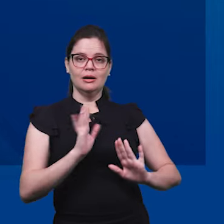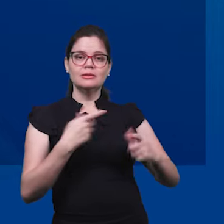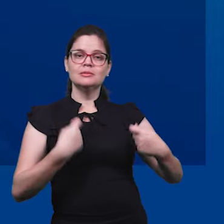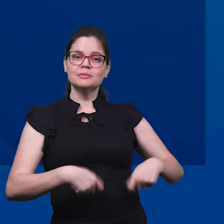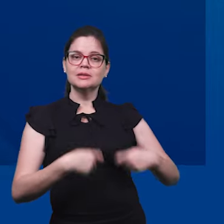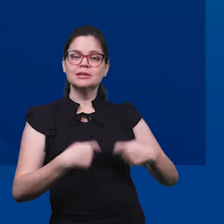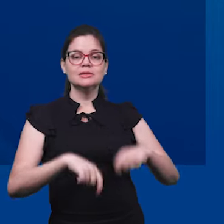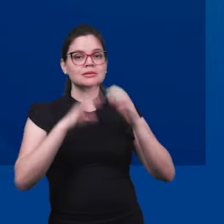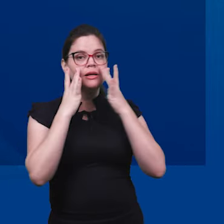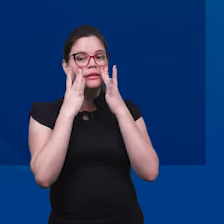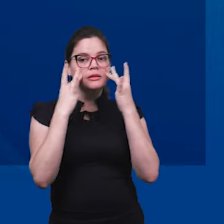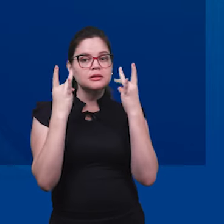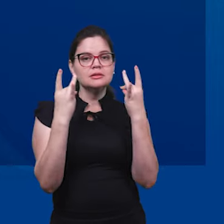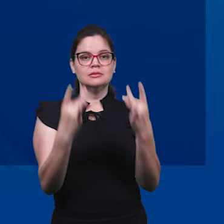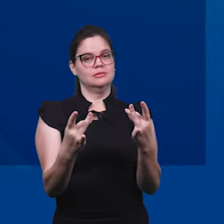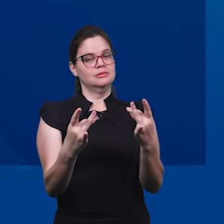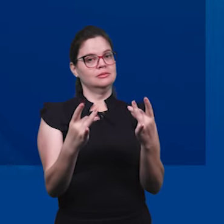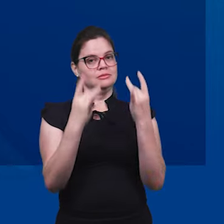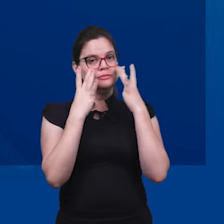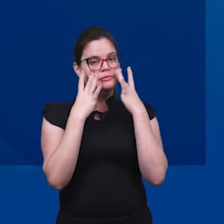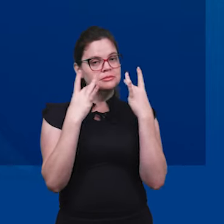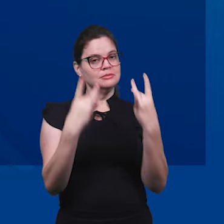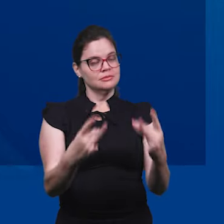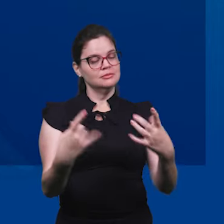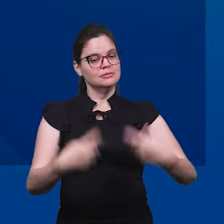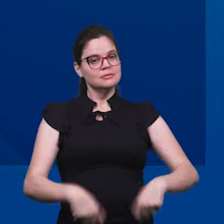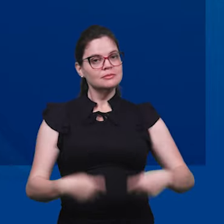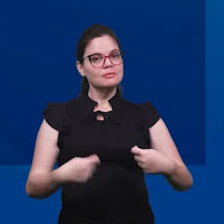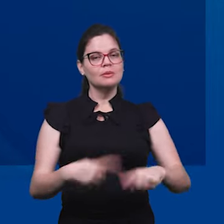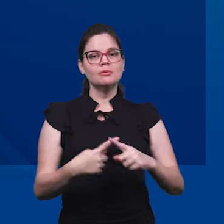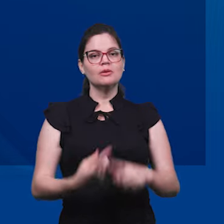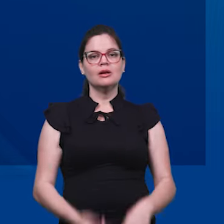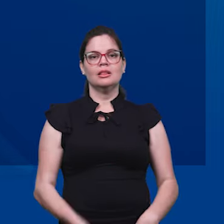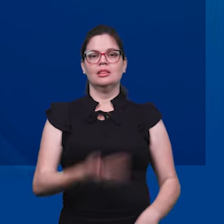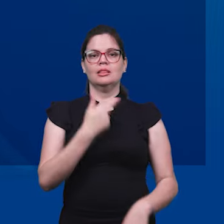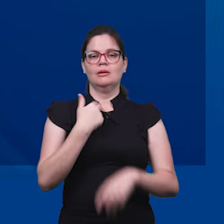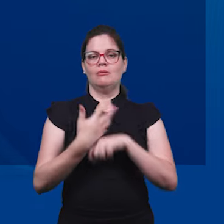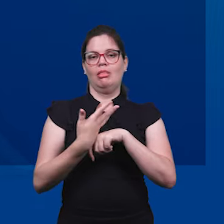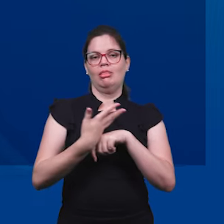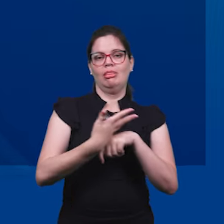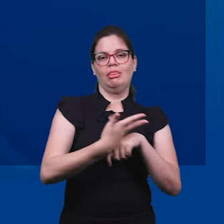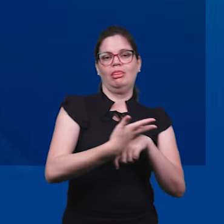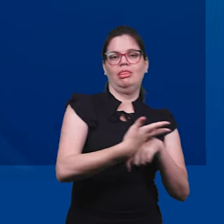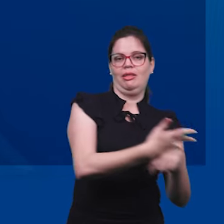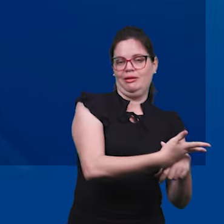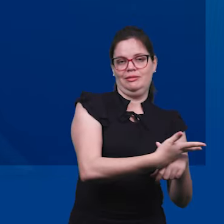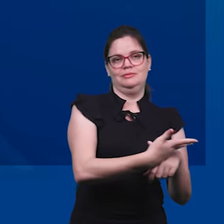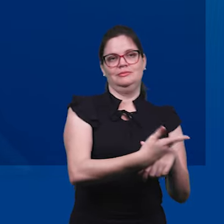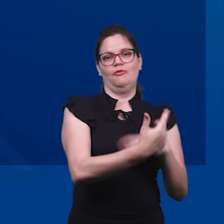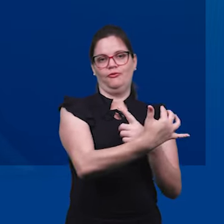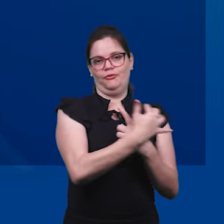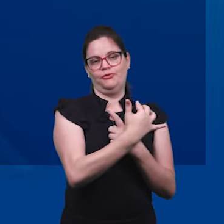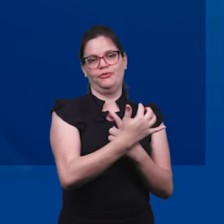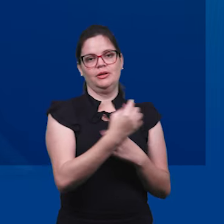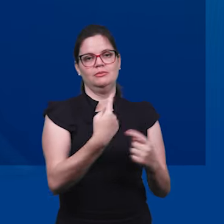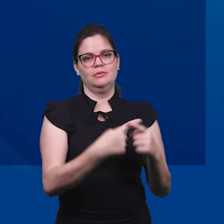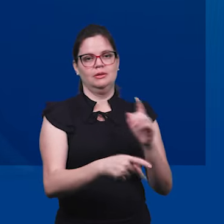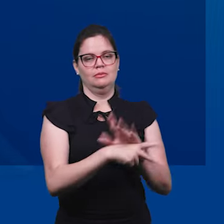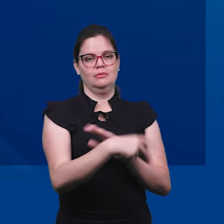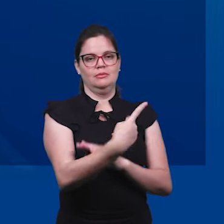não nos deixarmos levar por essas influências, que são as coisas do mundo, as coisas das tradições da